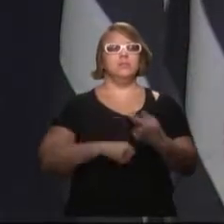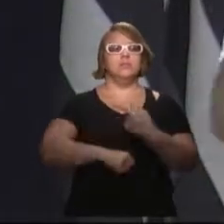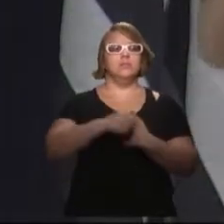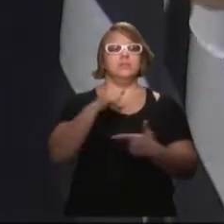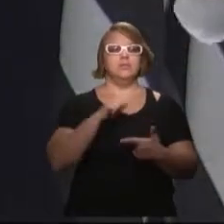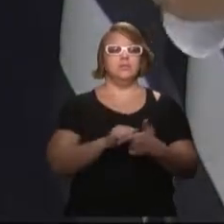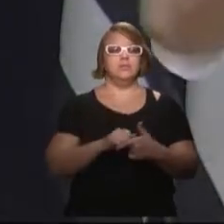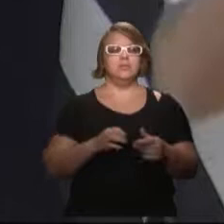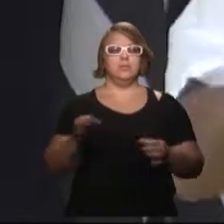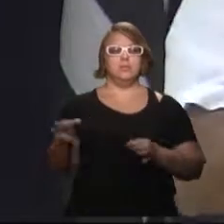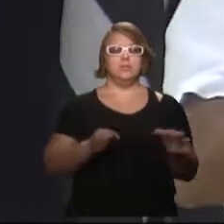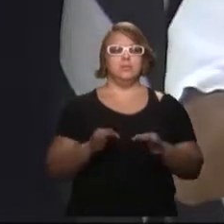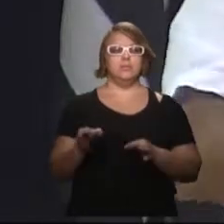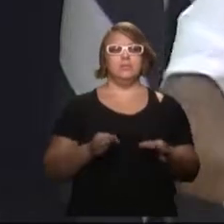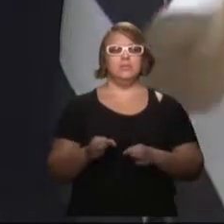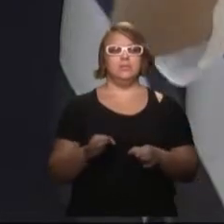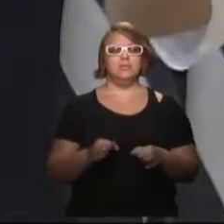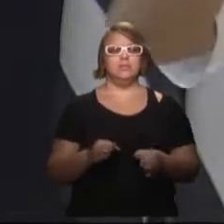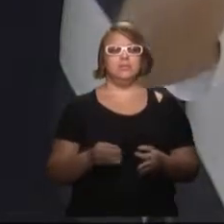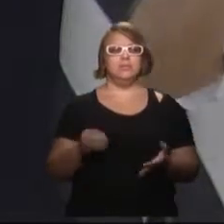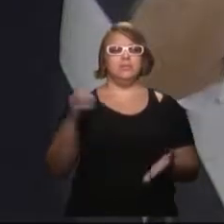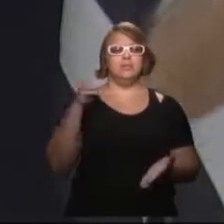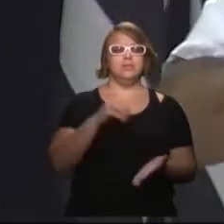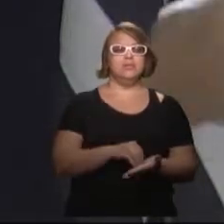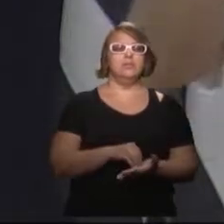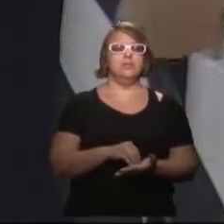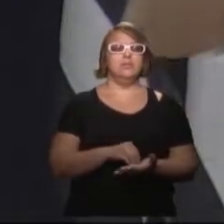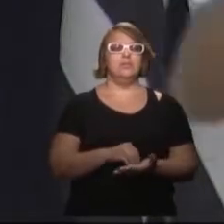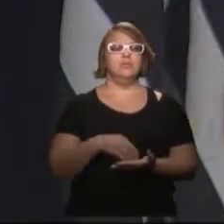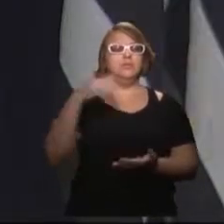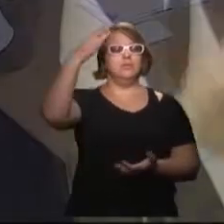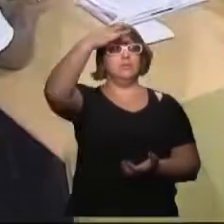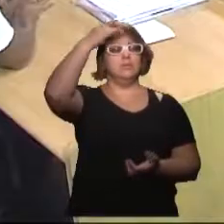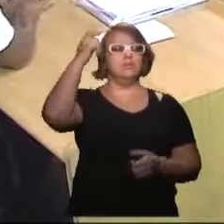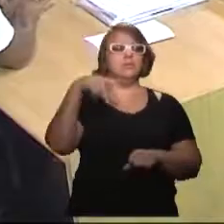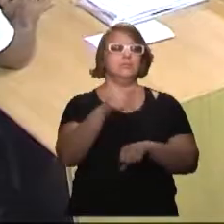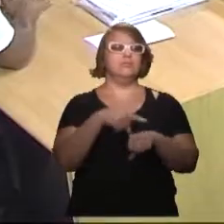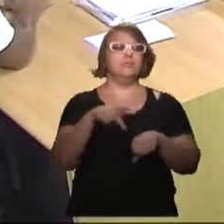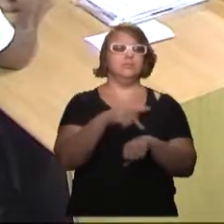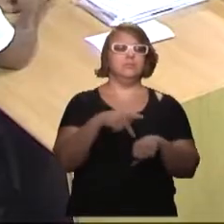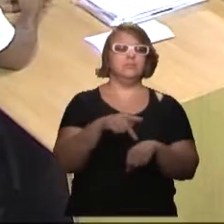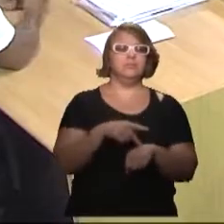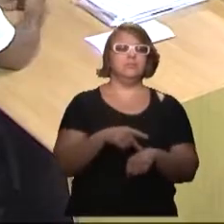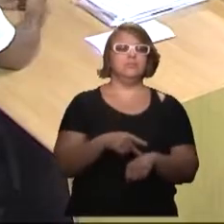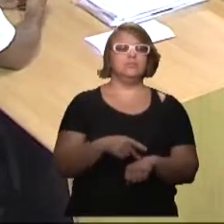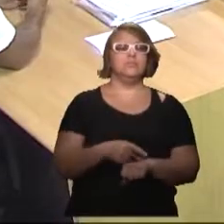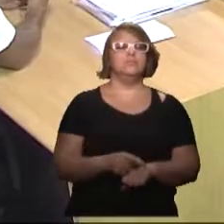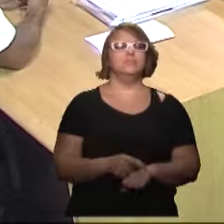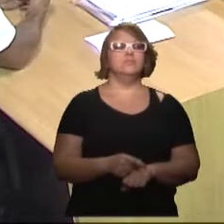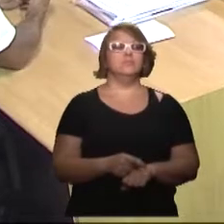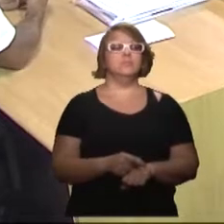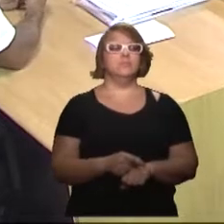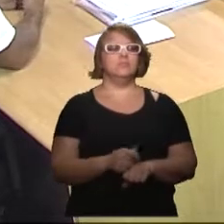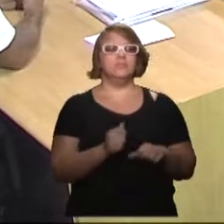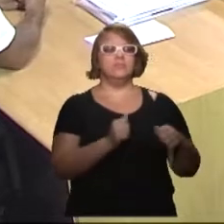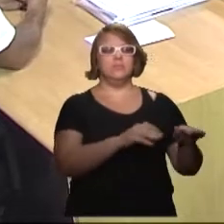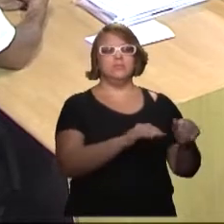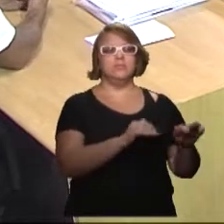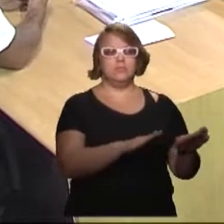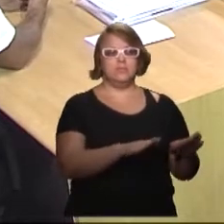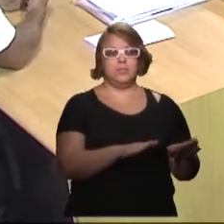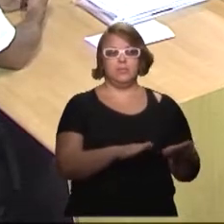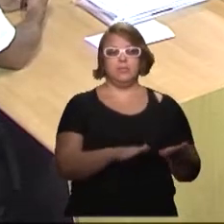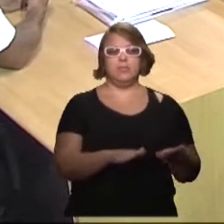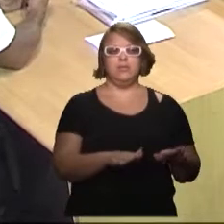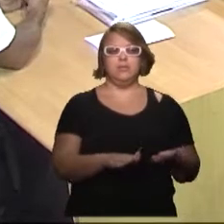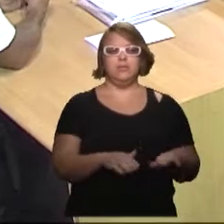que insira brasileiros que sempre foram excluídos do desenvolvimento do meu país,